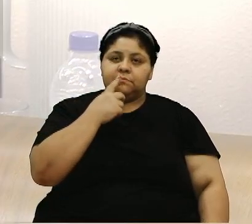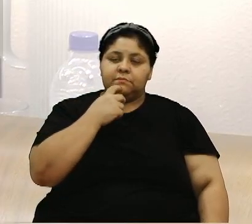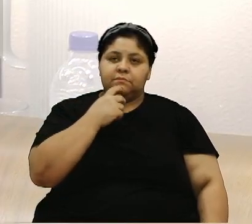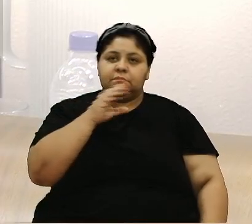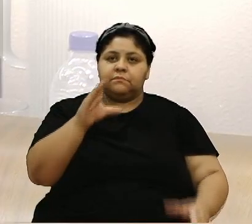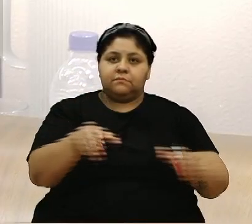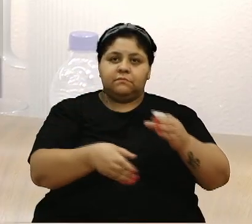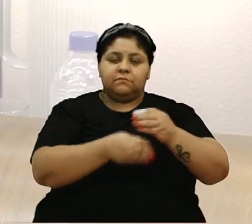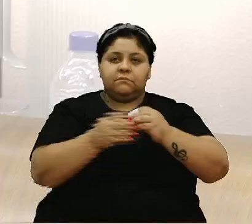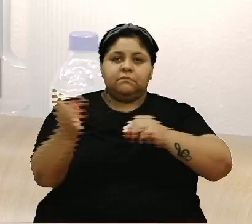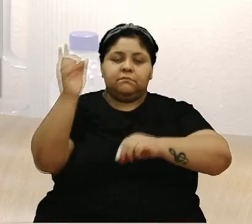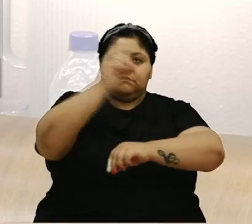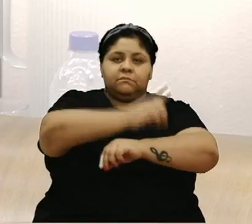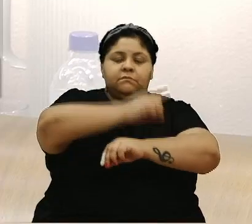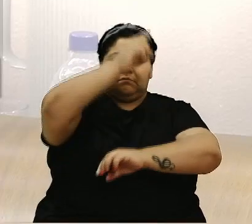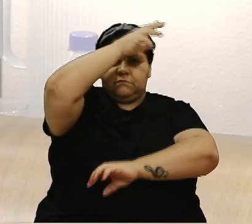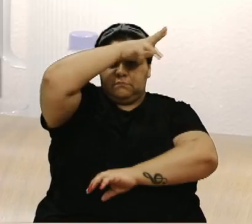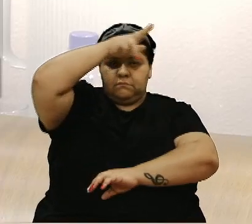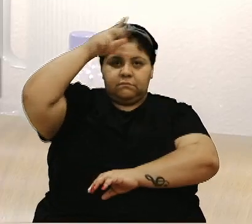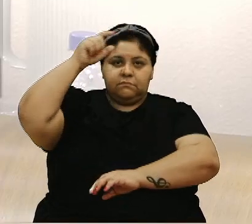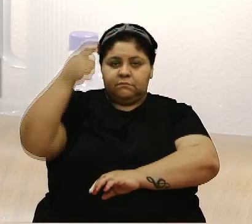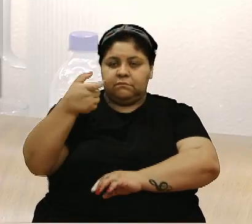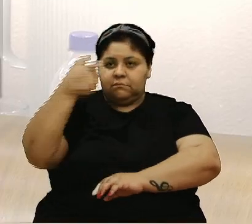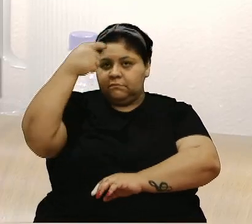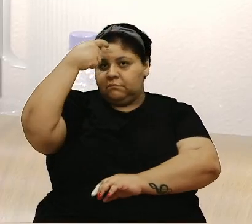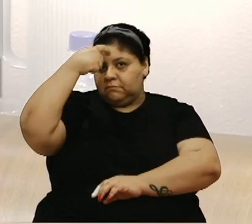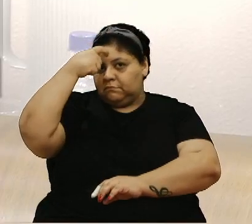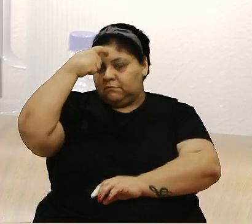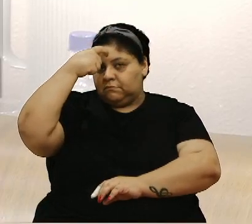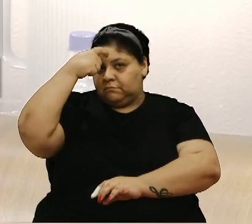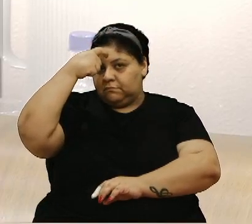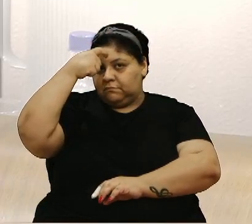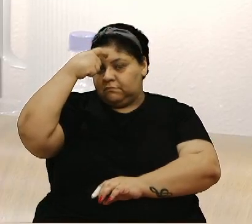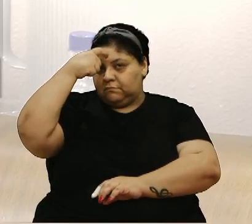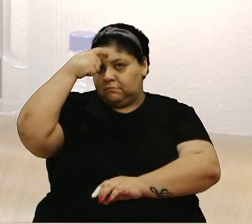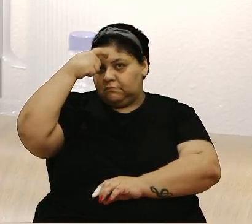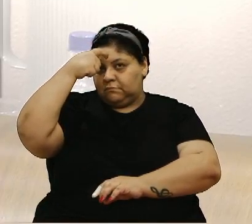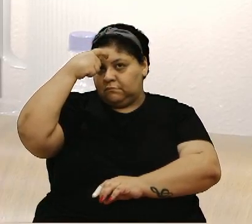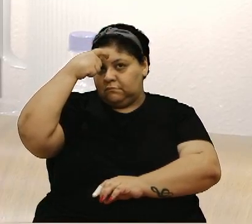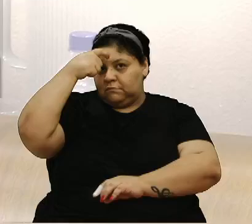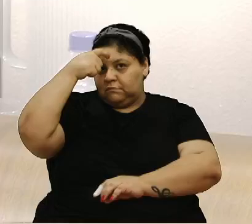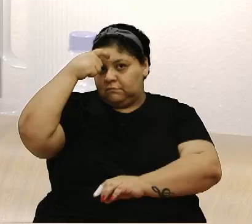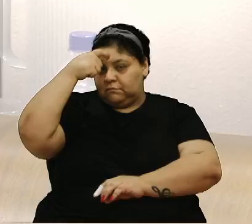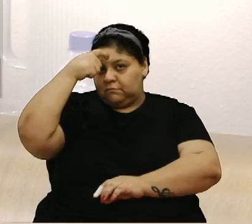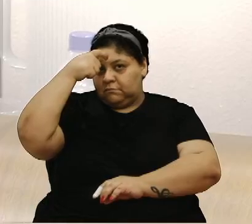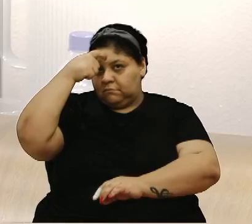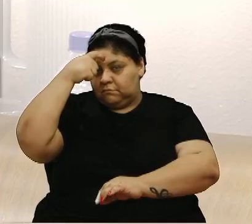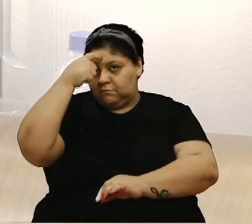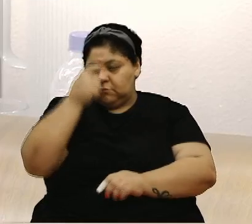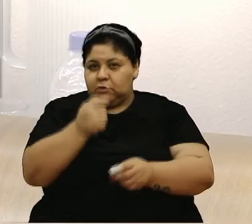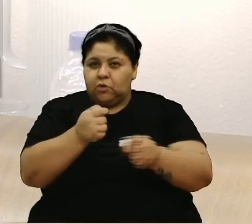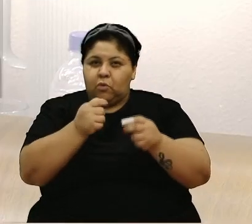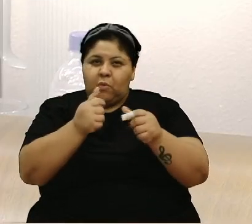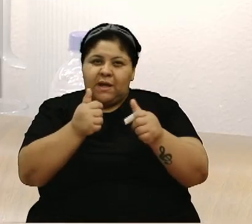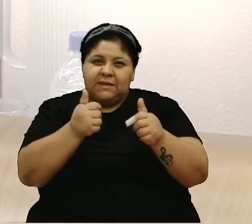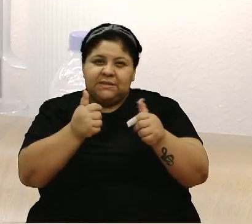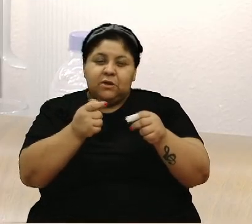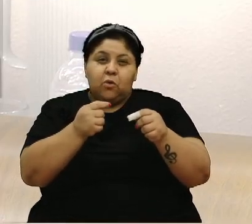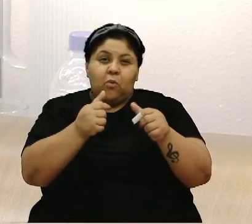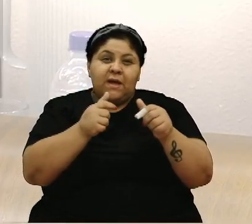Dia Municipal de Conscientização sobre Climatério, no município de Caxias do